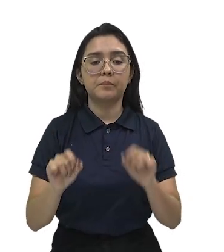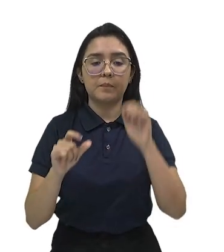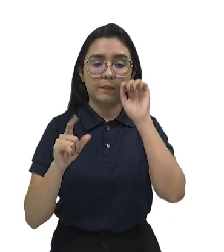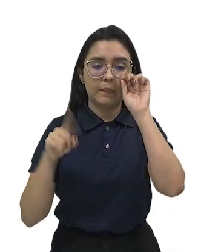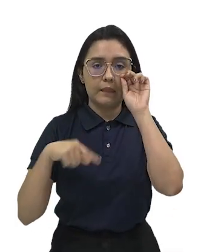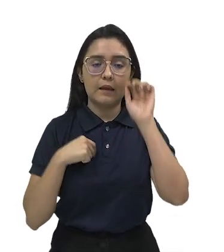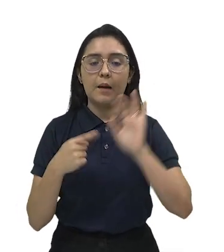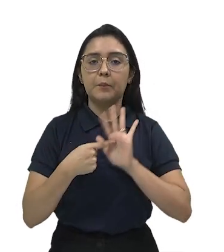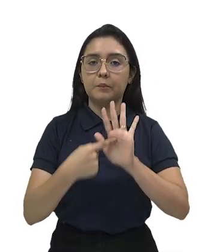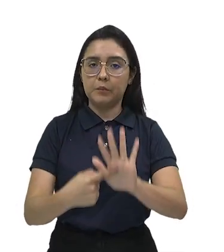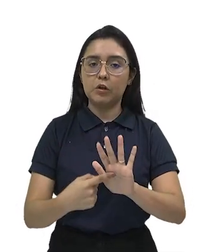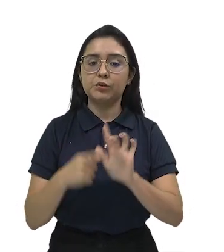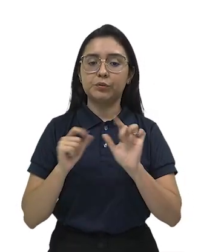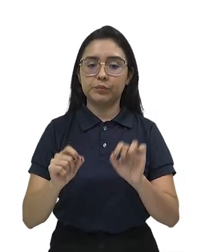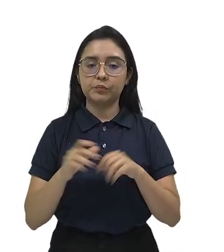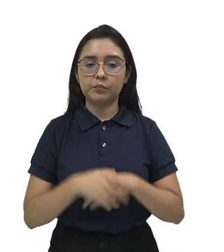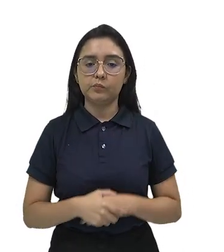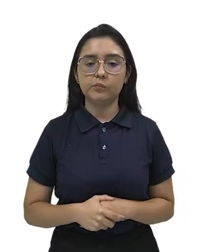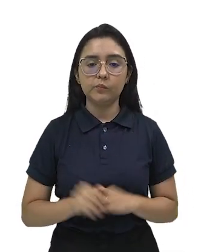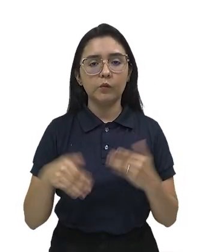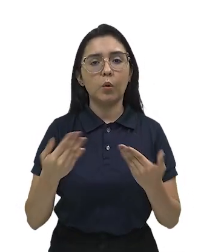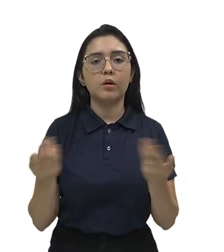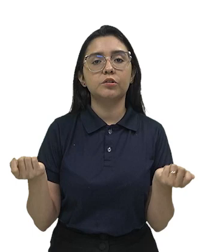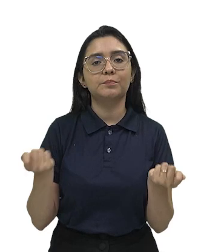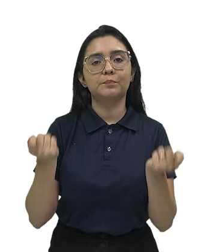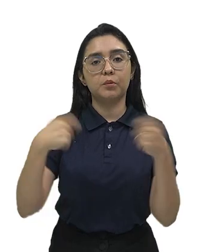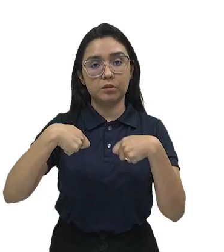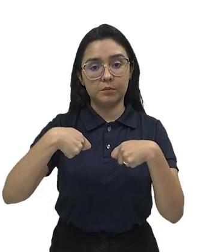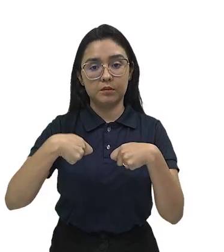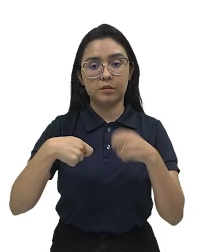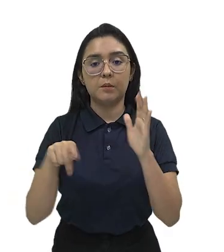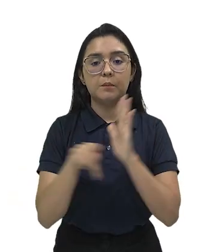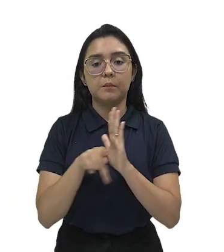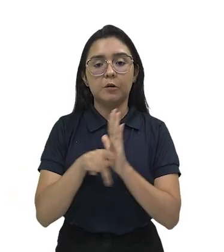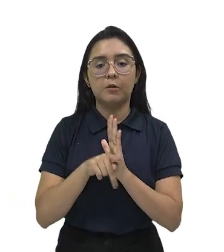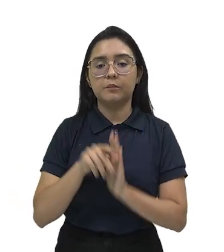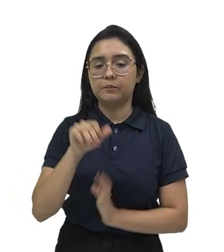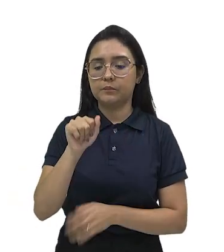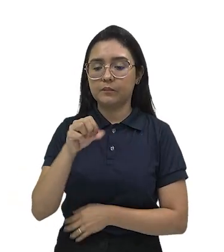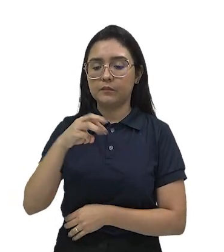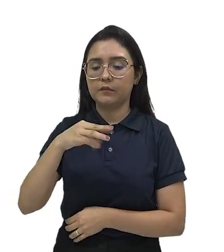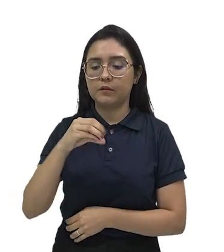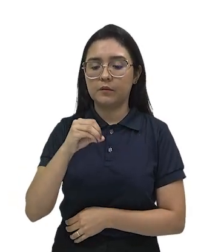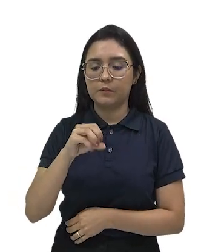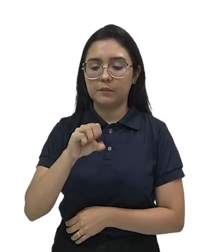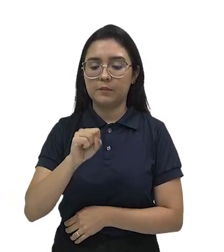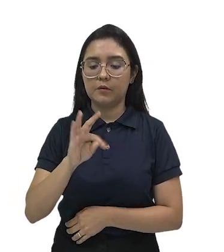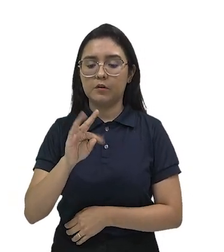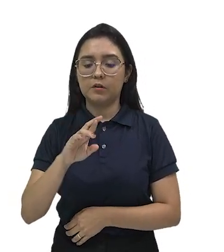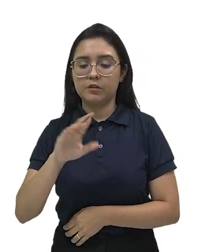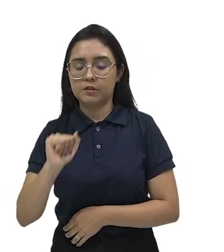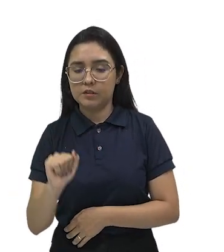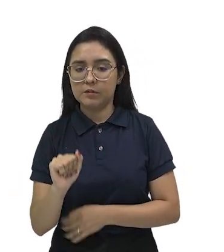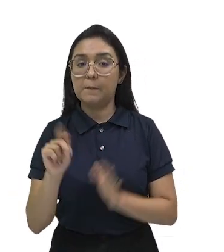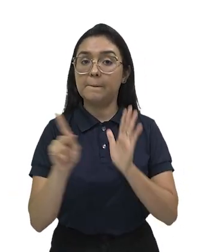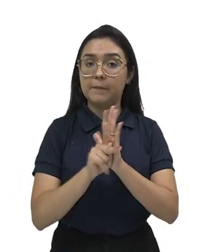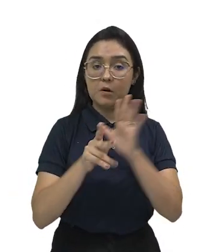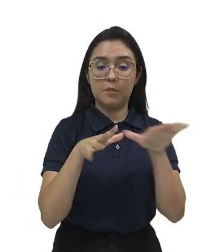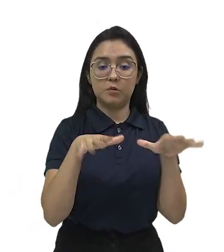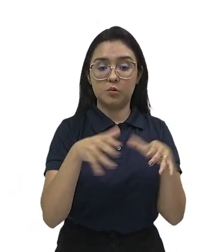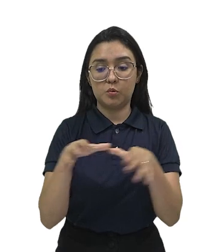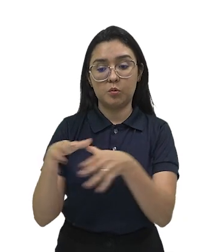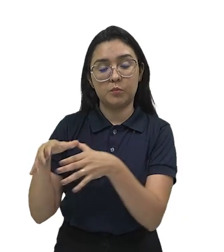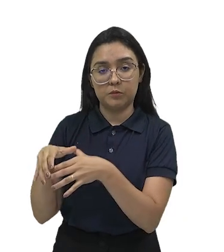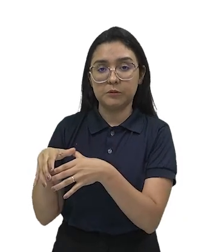da amostra, né, que ela tem. A amostra de quem? A amostra das